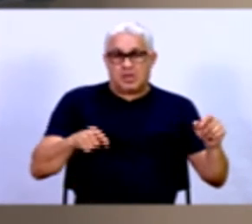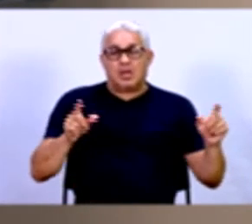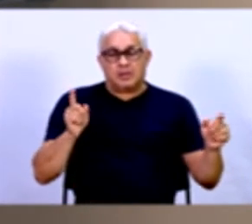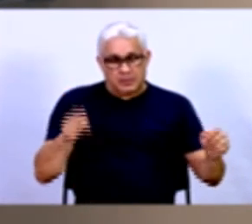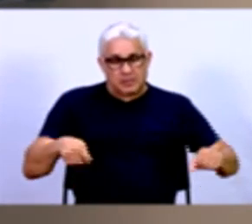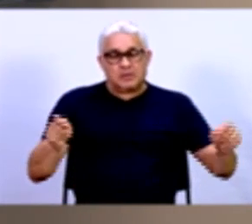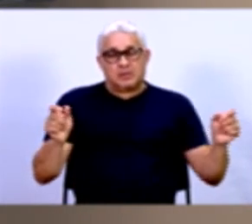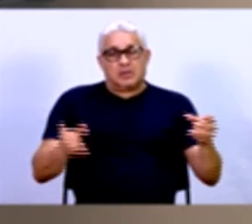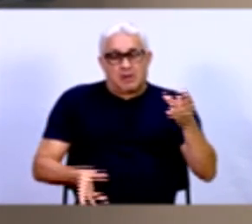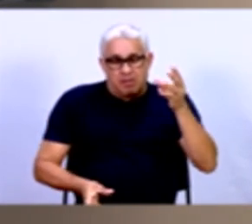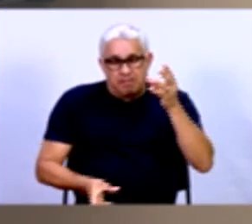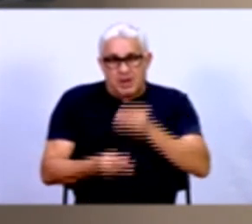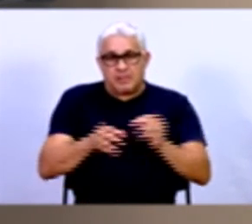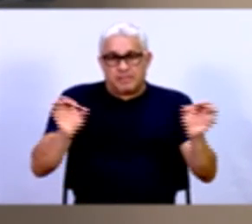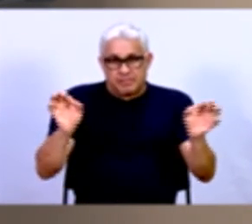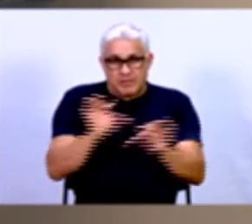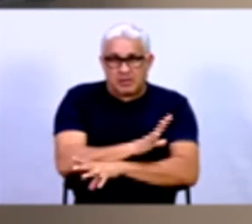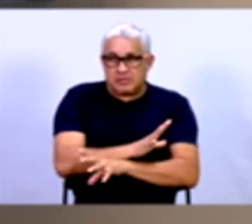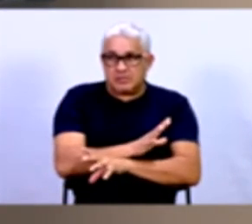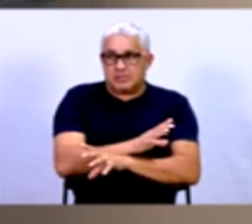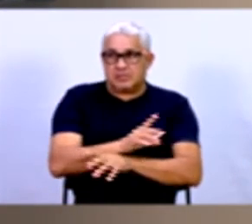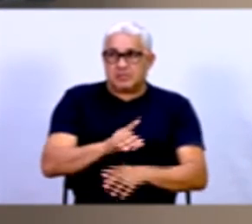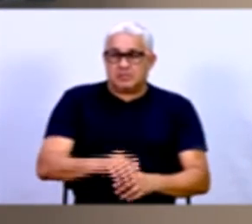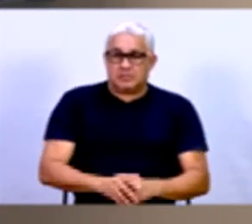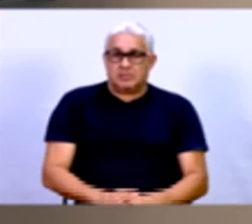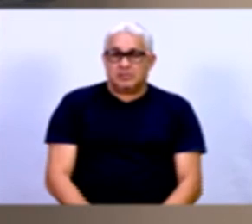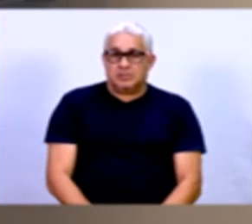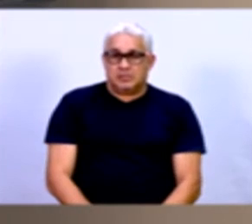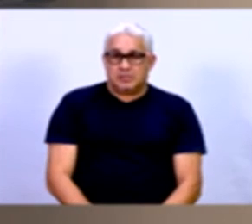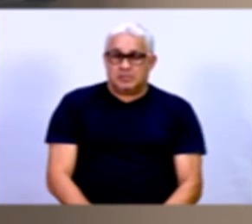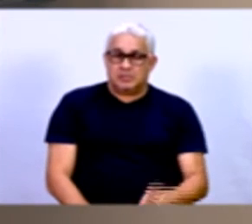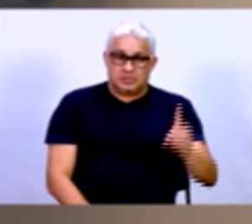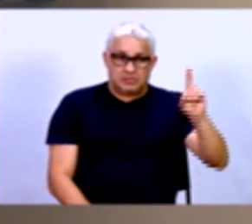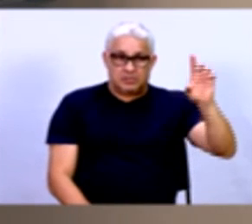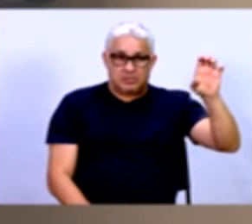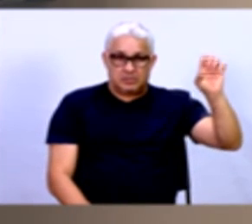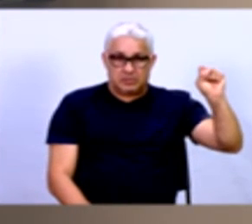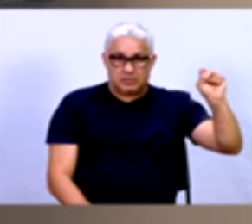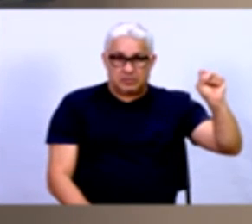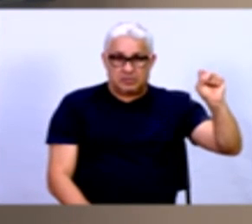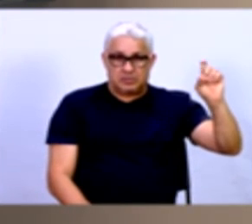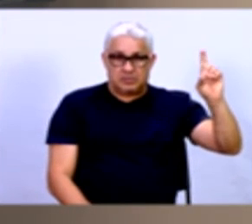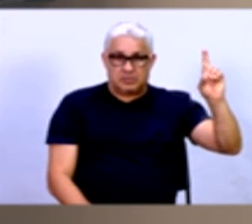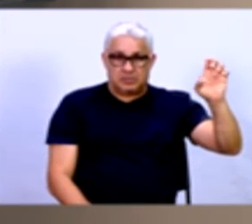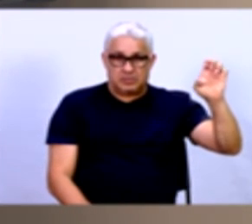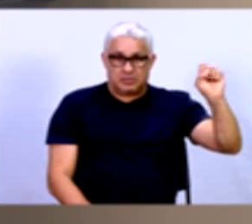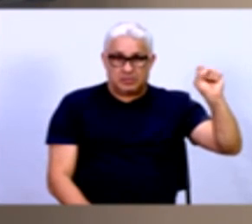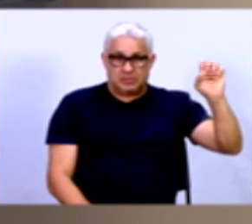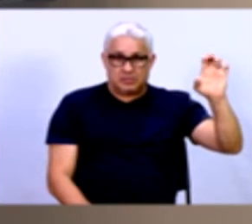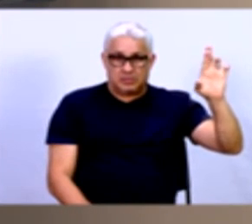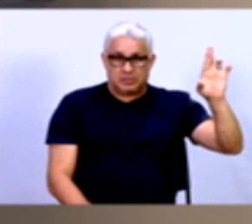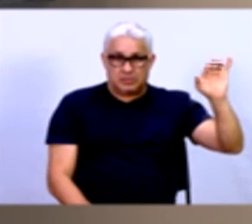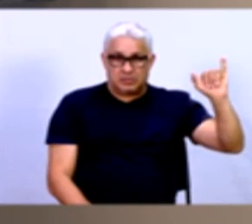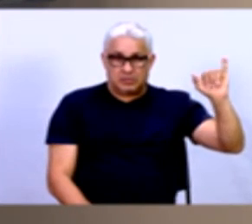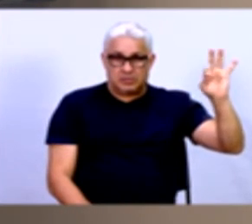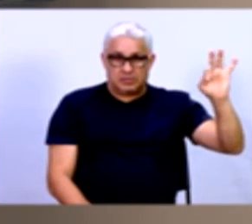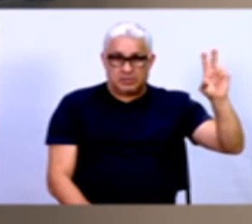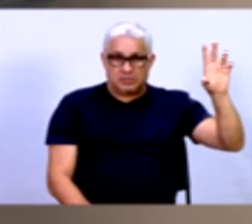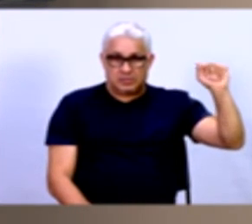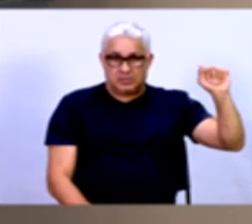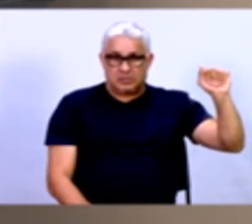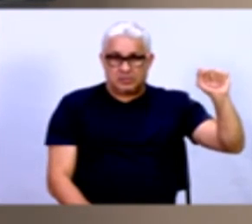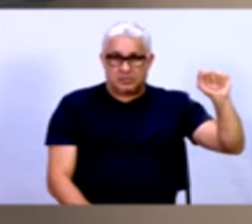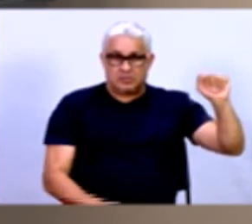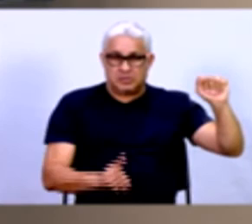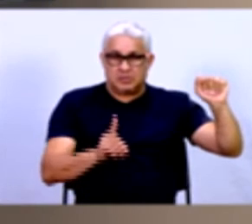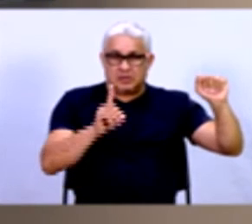porque a estatística descritiva, ela me joga os dados. Aí eu tenho que ir lá. E o que a gente conseguiu enxergar aqui? Se os homens leem 2 e